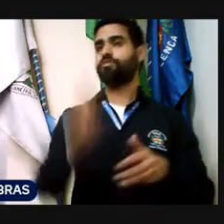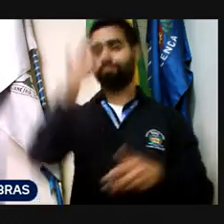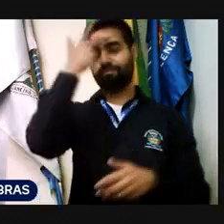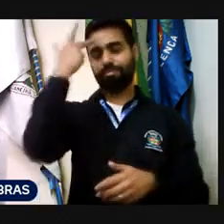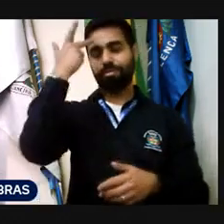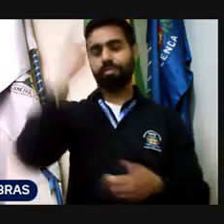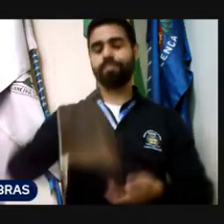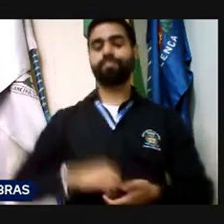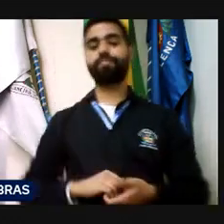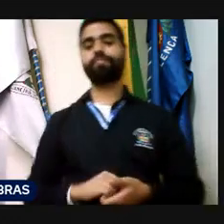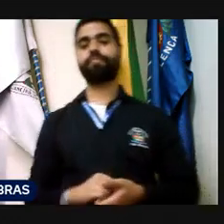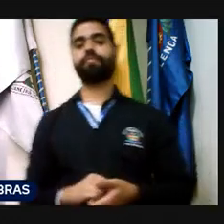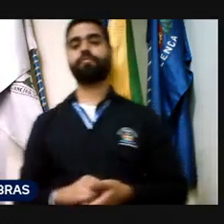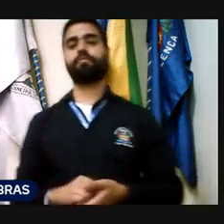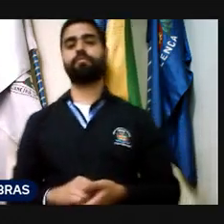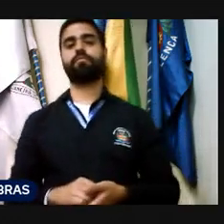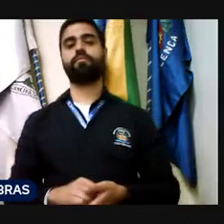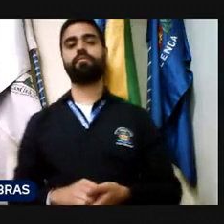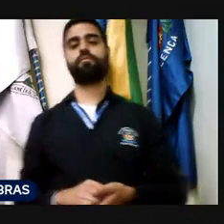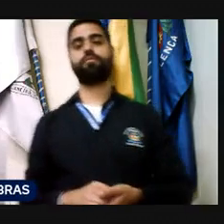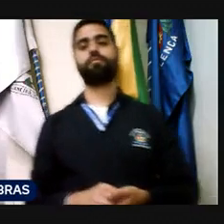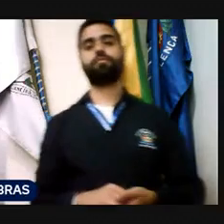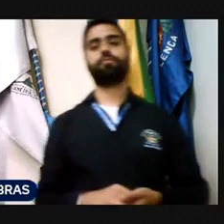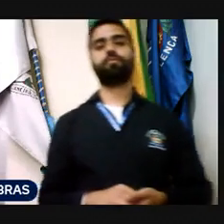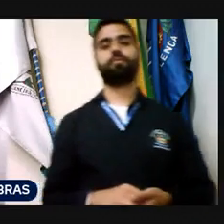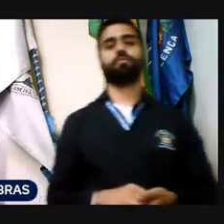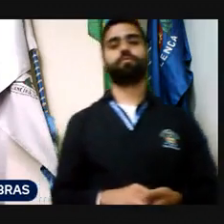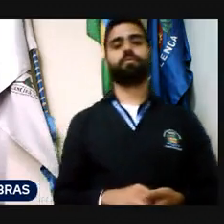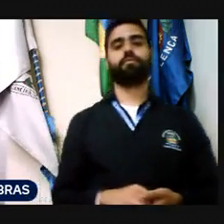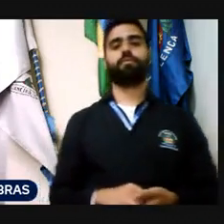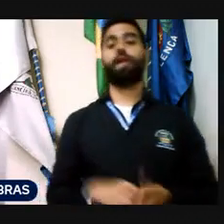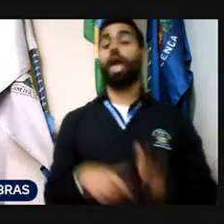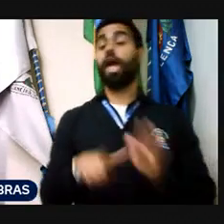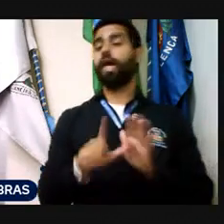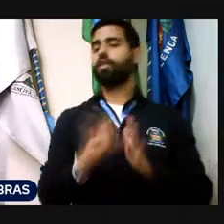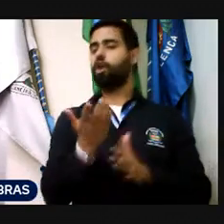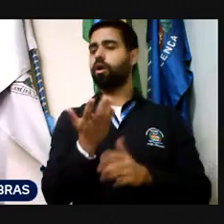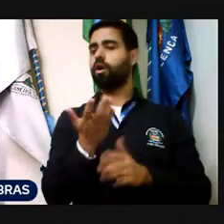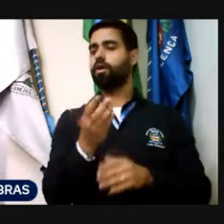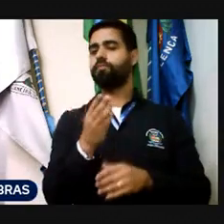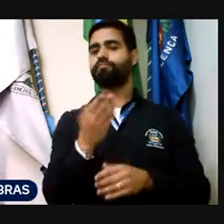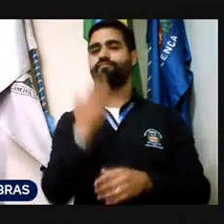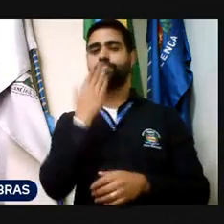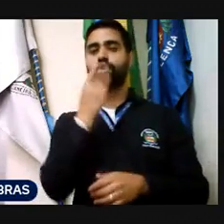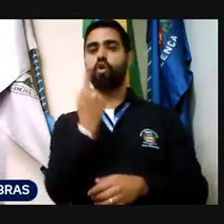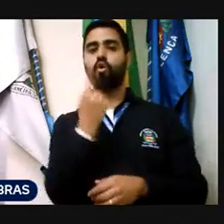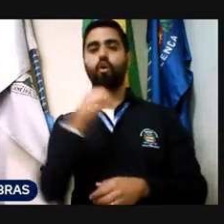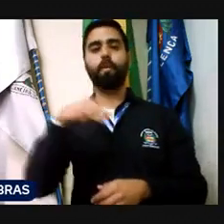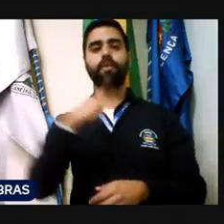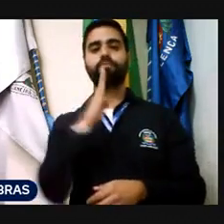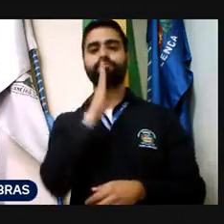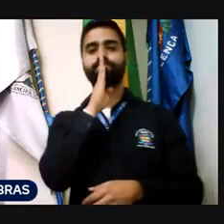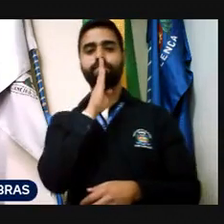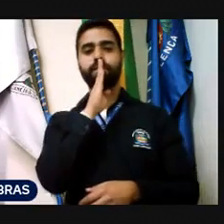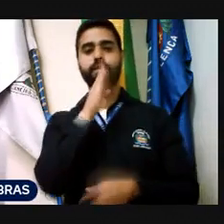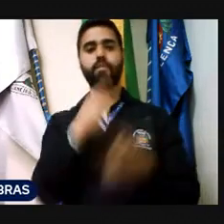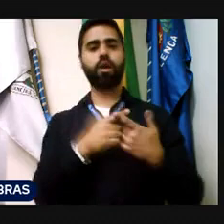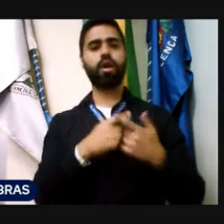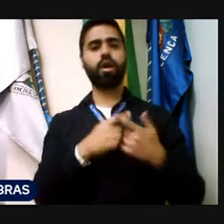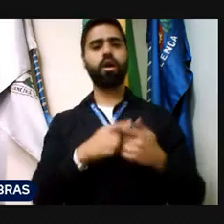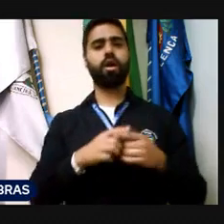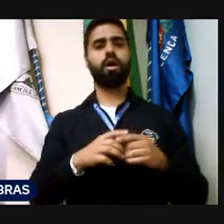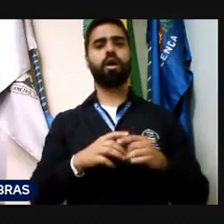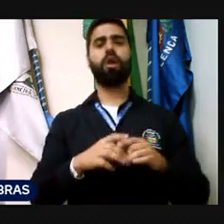internet. Antes de começar, presidente, eu gostaria de pedir um minuto de silêncio, porque o primo do